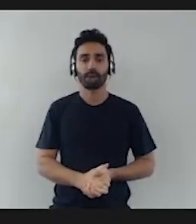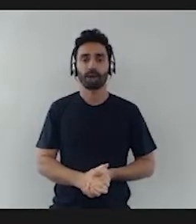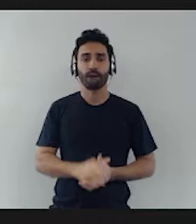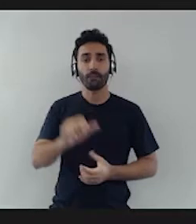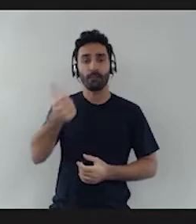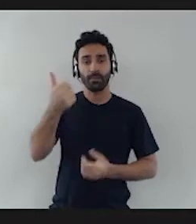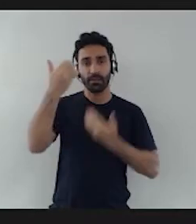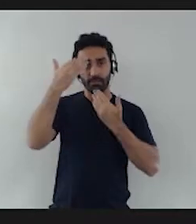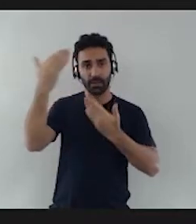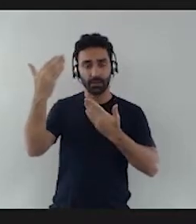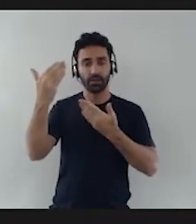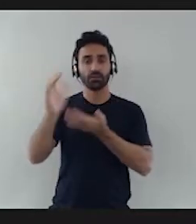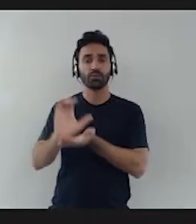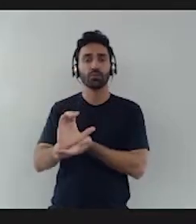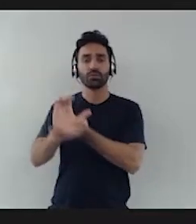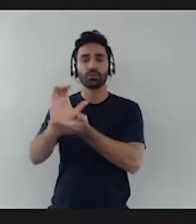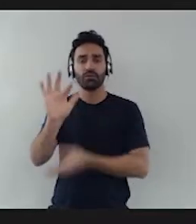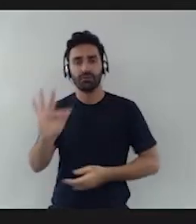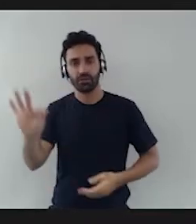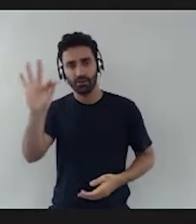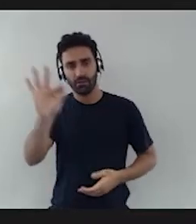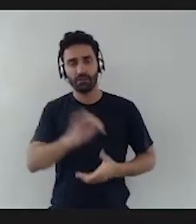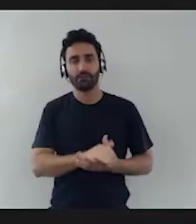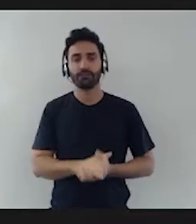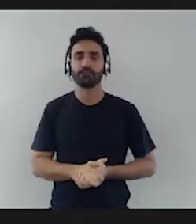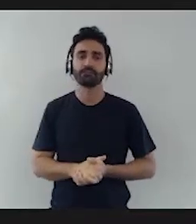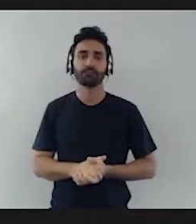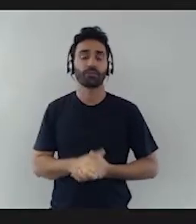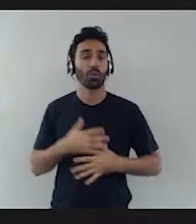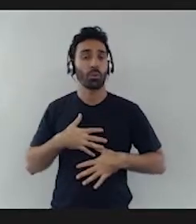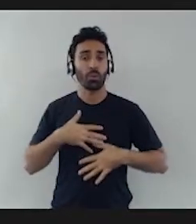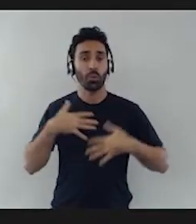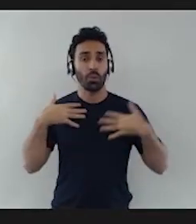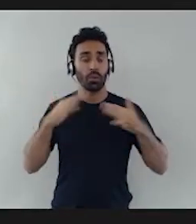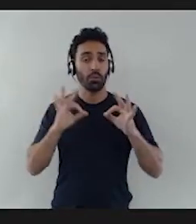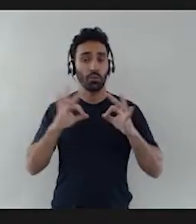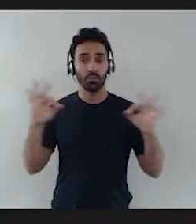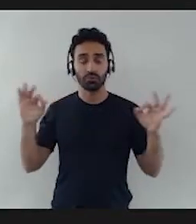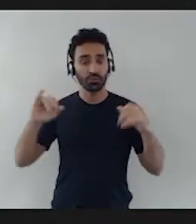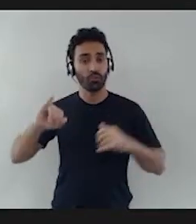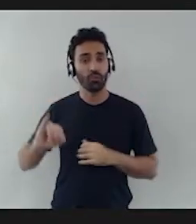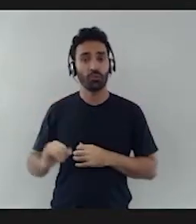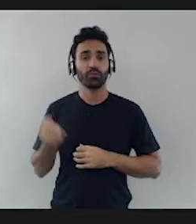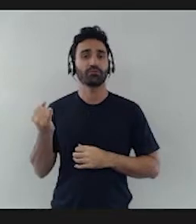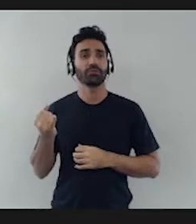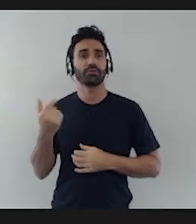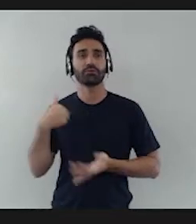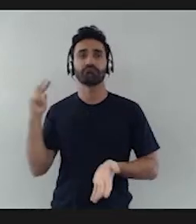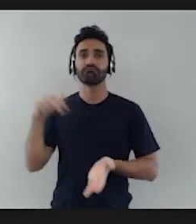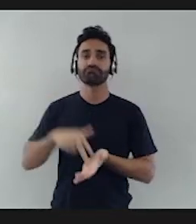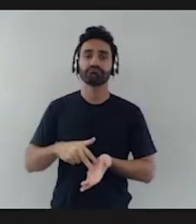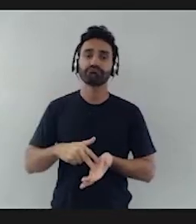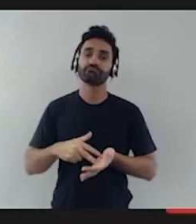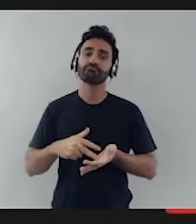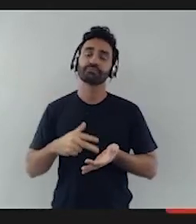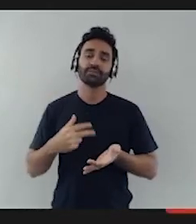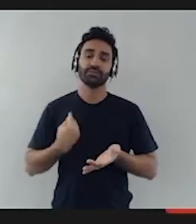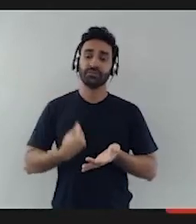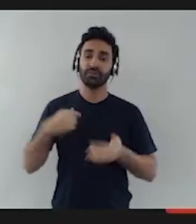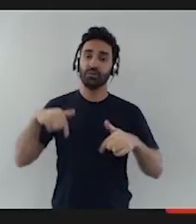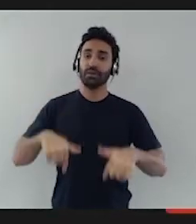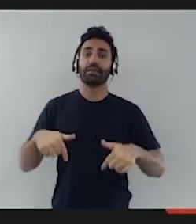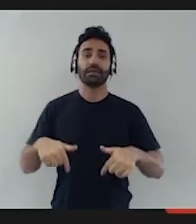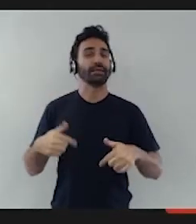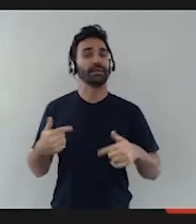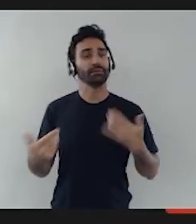agradecer ao Conselho Federal pela honra, pela oportunidade, pela alegria de estar aqui